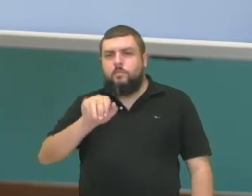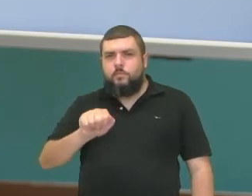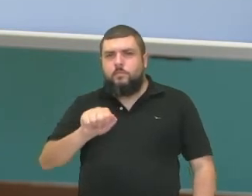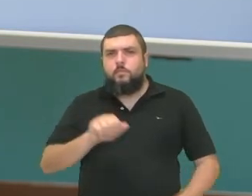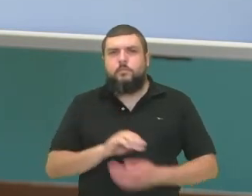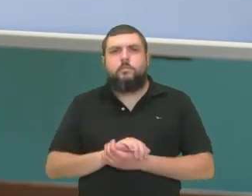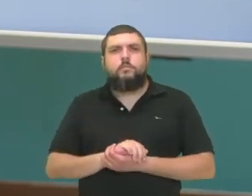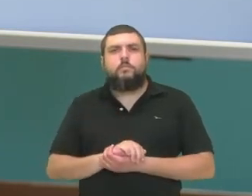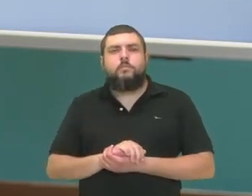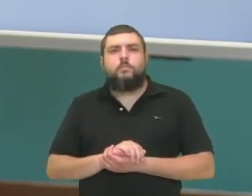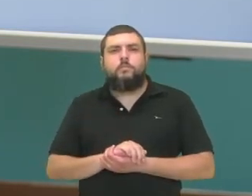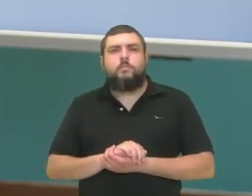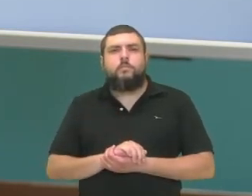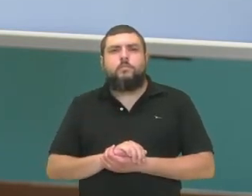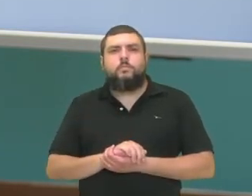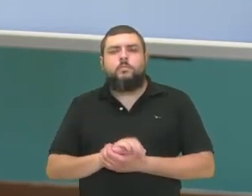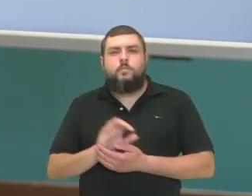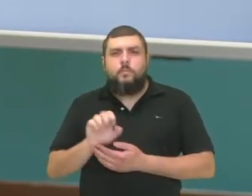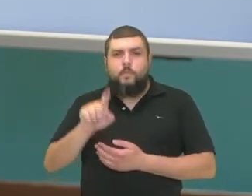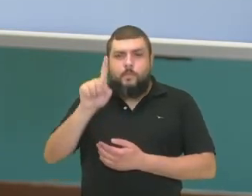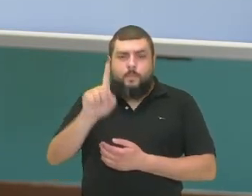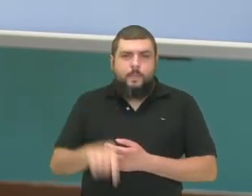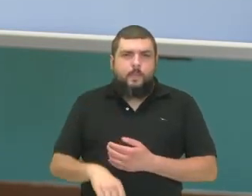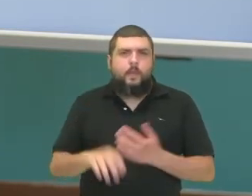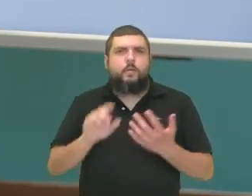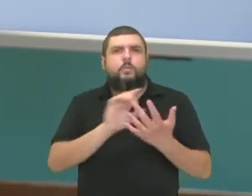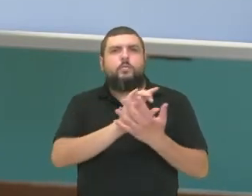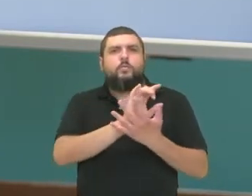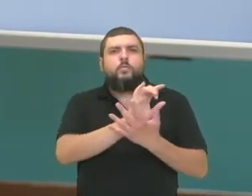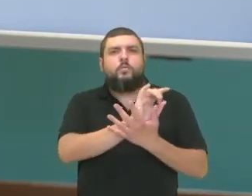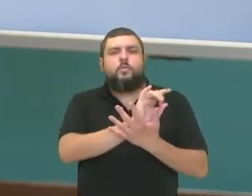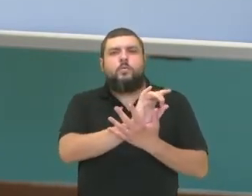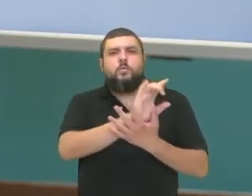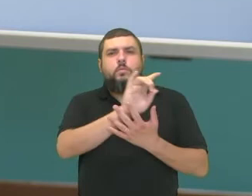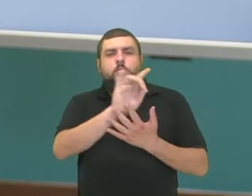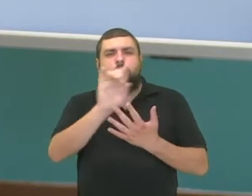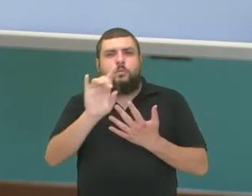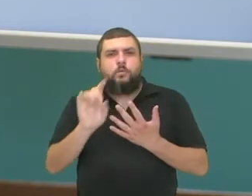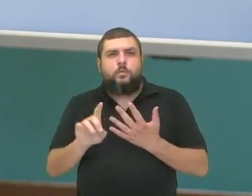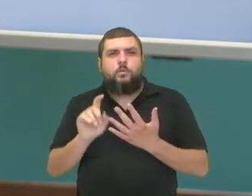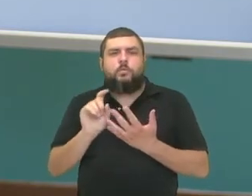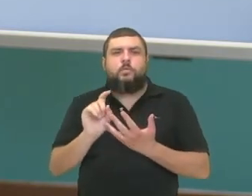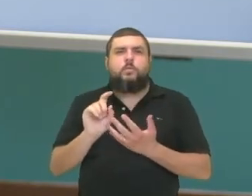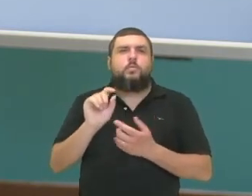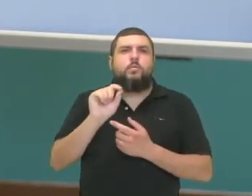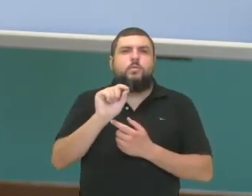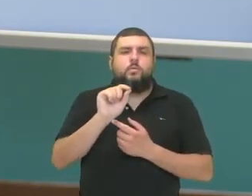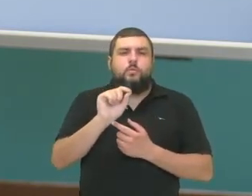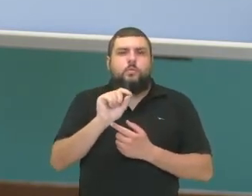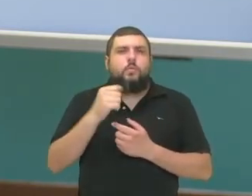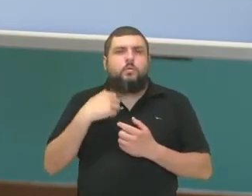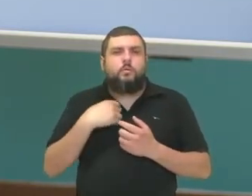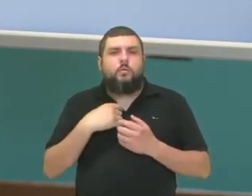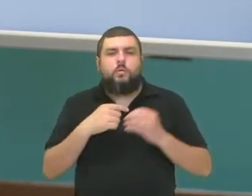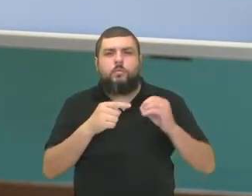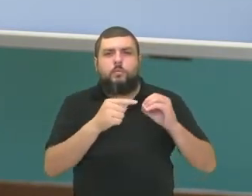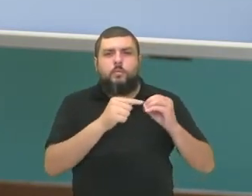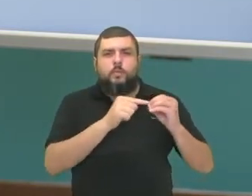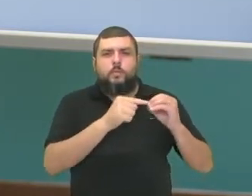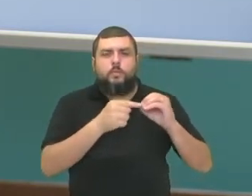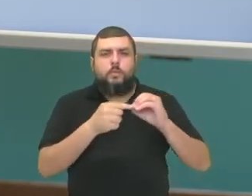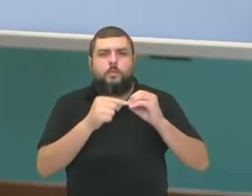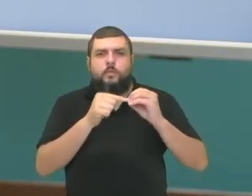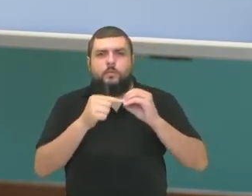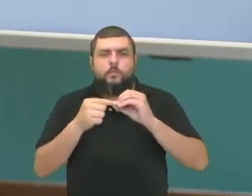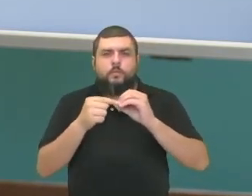aquelas substâncias que é um caso particular de isômeros de função, no qual os isômeros coexistem